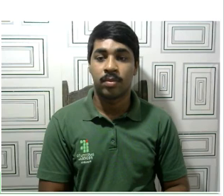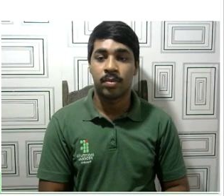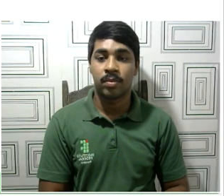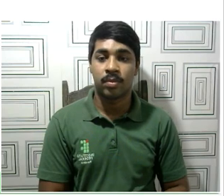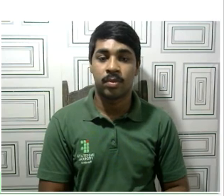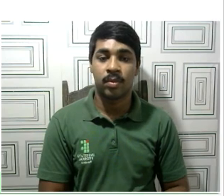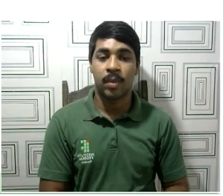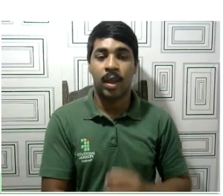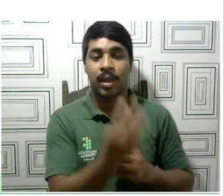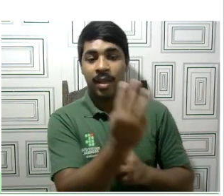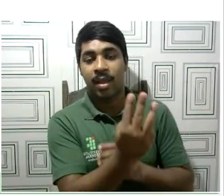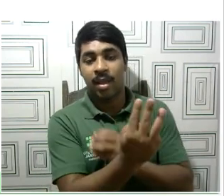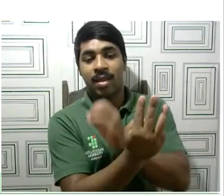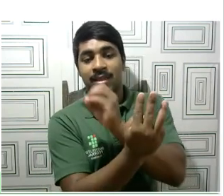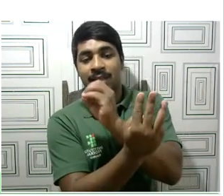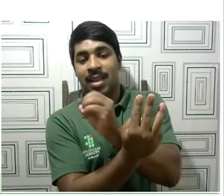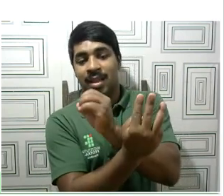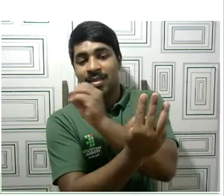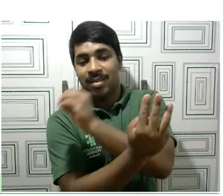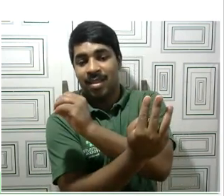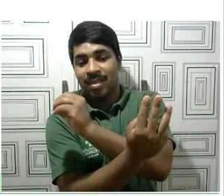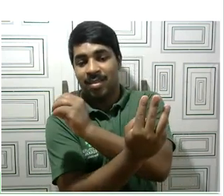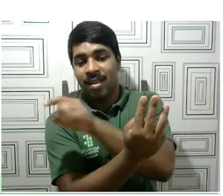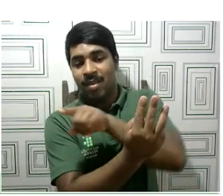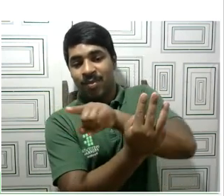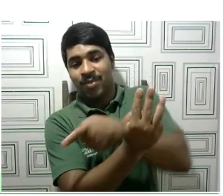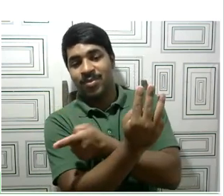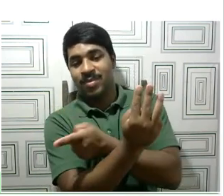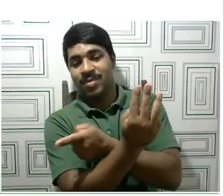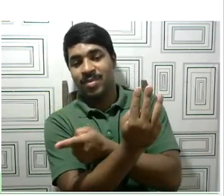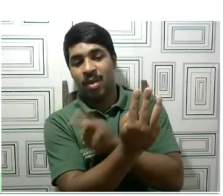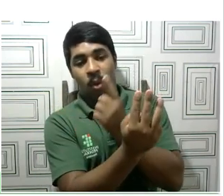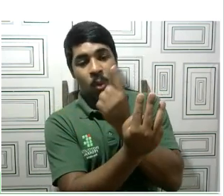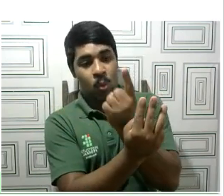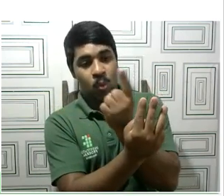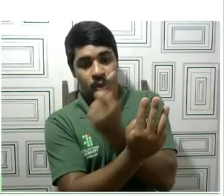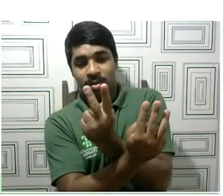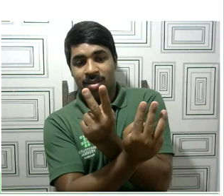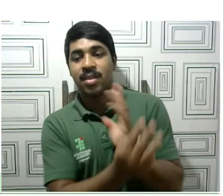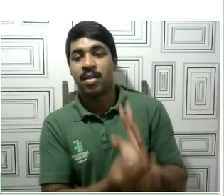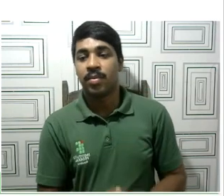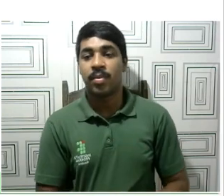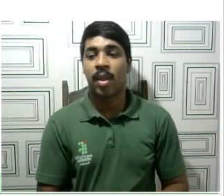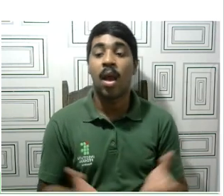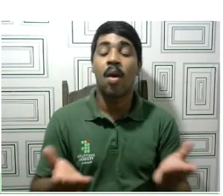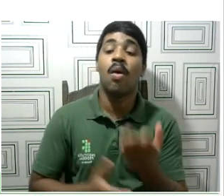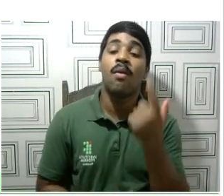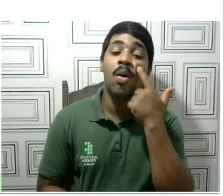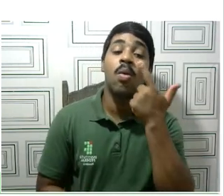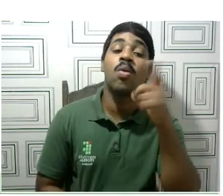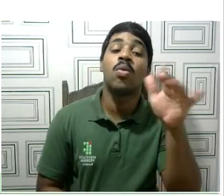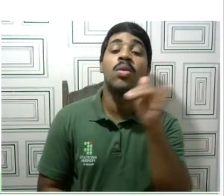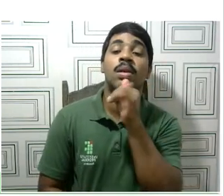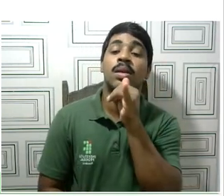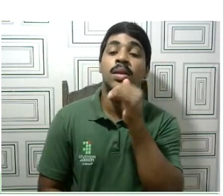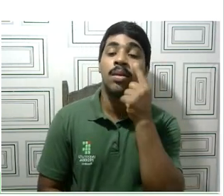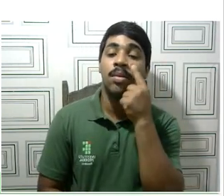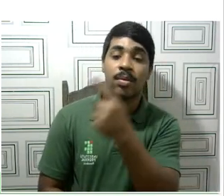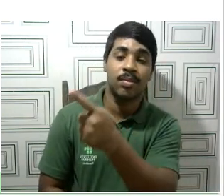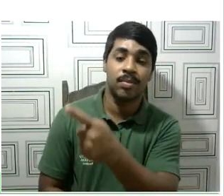E aqui, 4 vezes 10 a menos 5, né? Então vocês têm, ó, 5 0 na frente do 4. 1, 2,